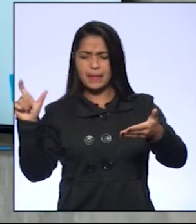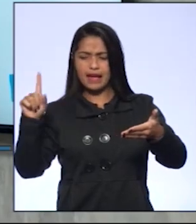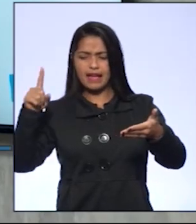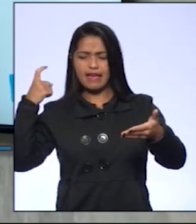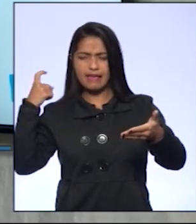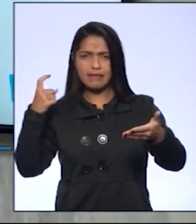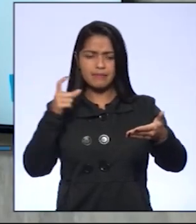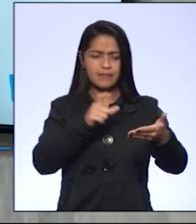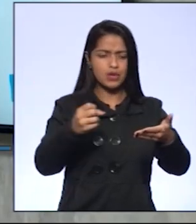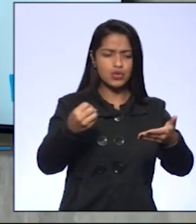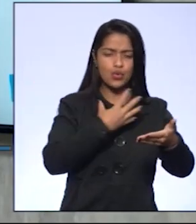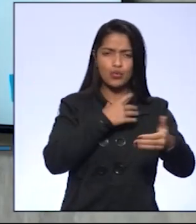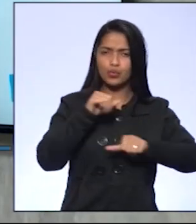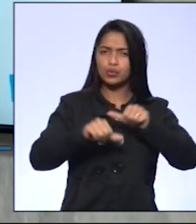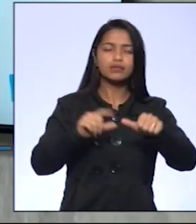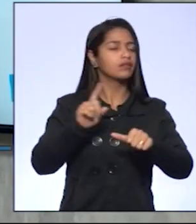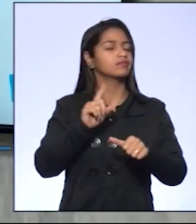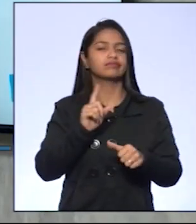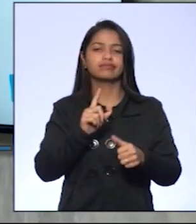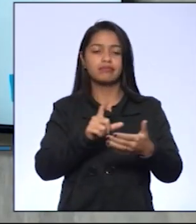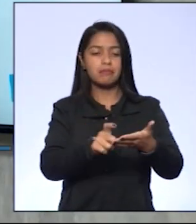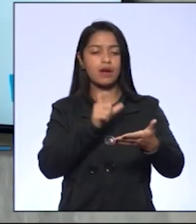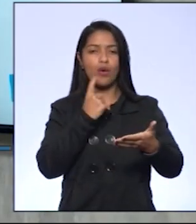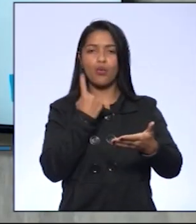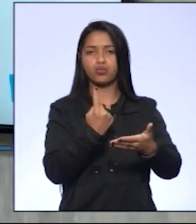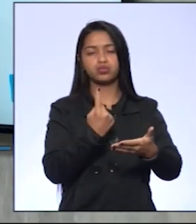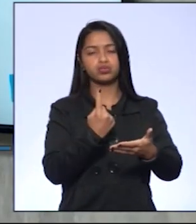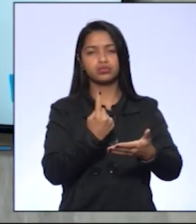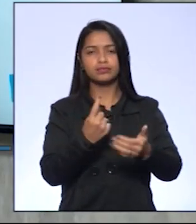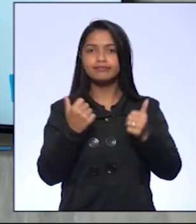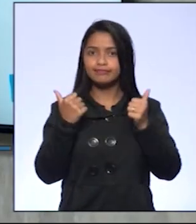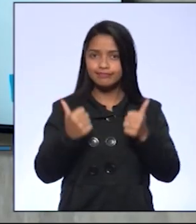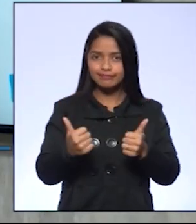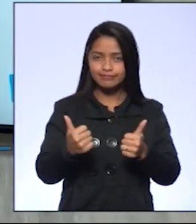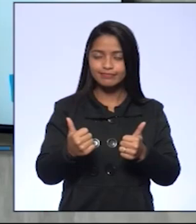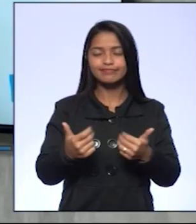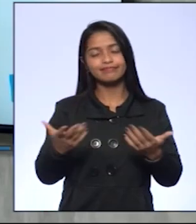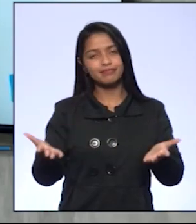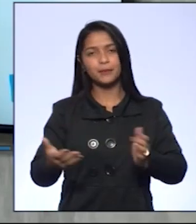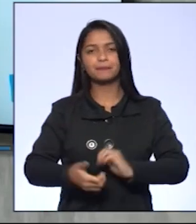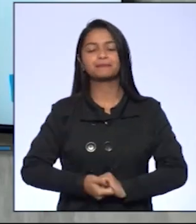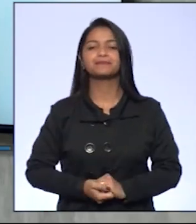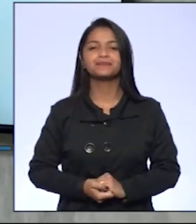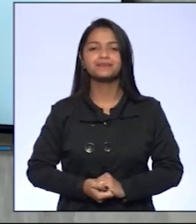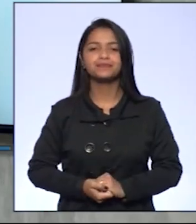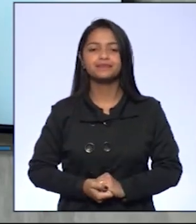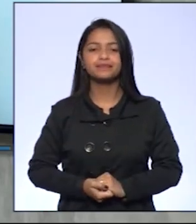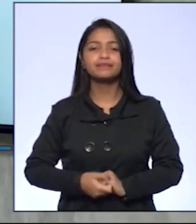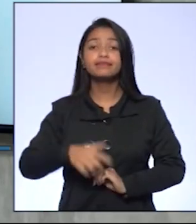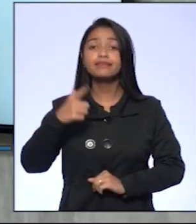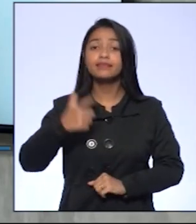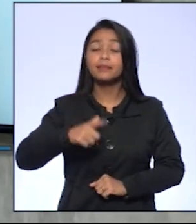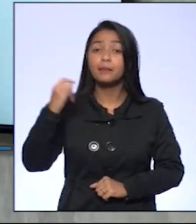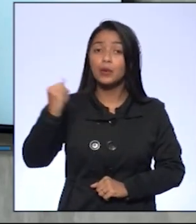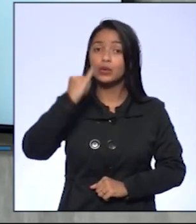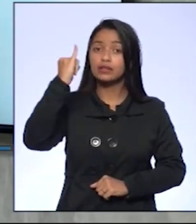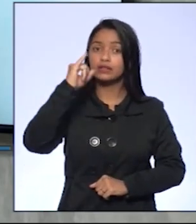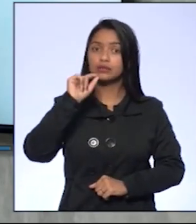ortografia antiga e a nova. Não, agora não. A gente só tem uma ortografia. Belezinha? Bom, coisas importantes aí,